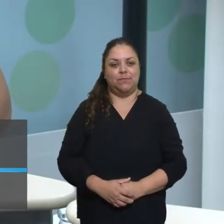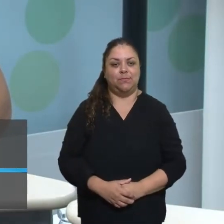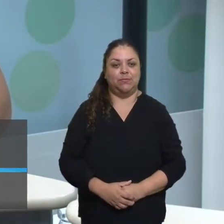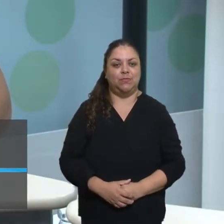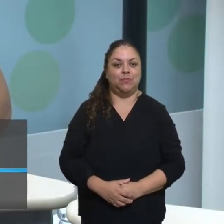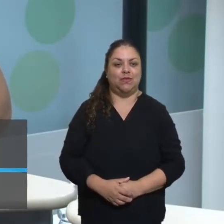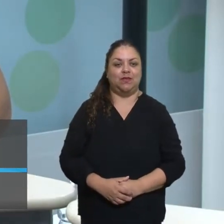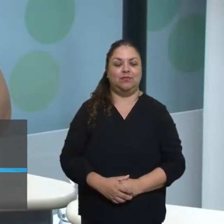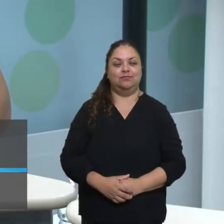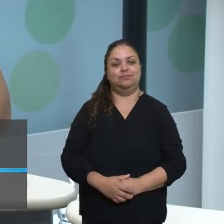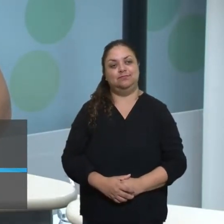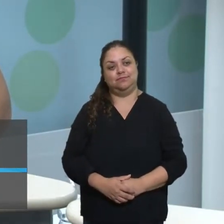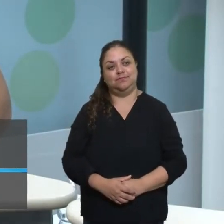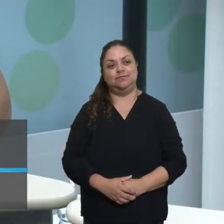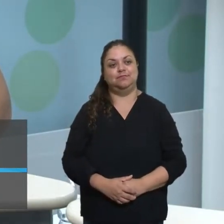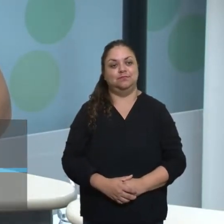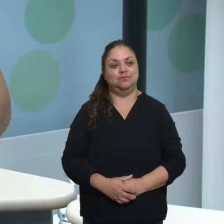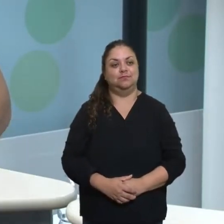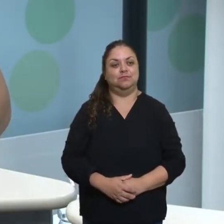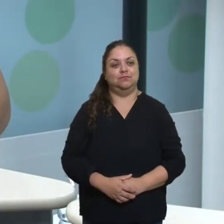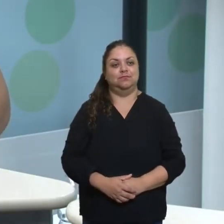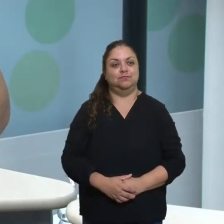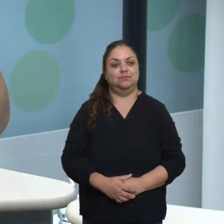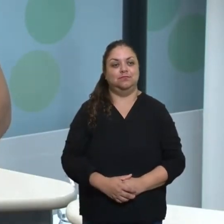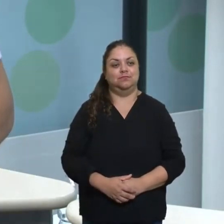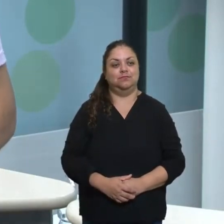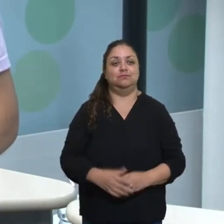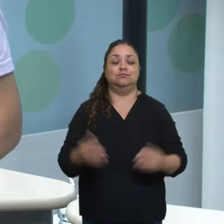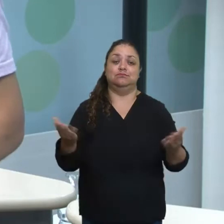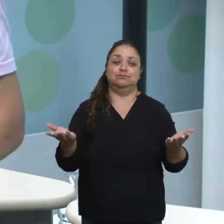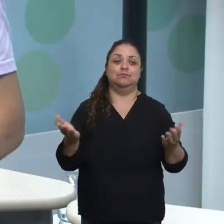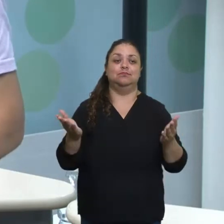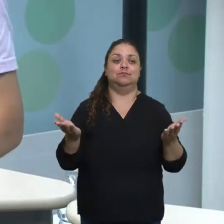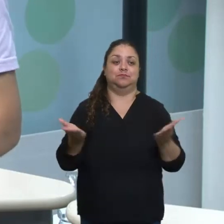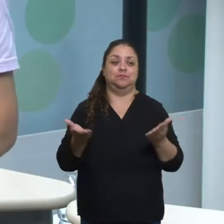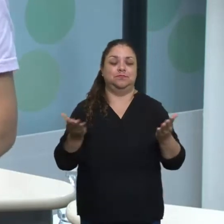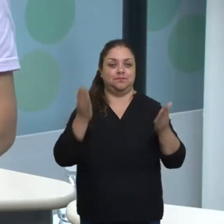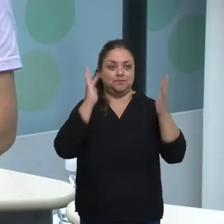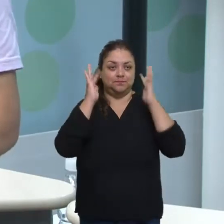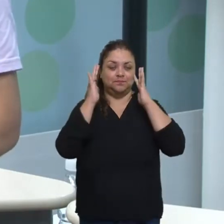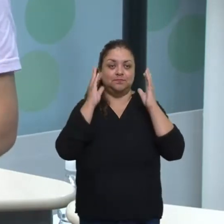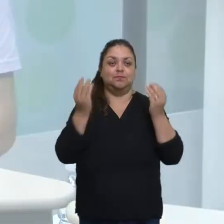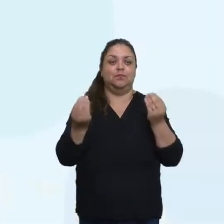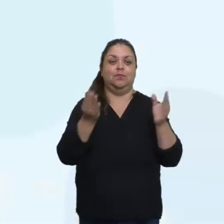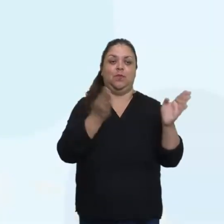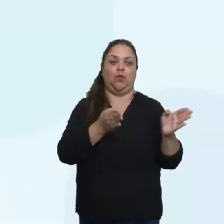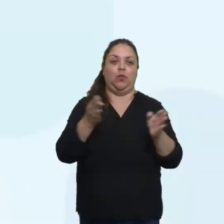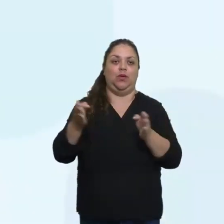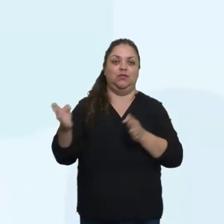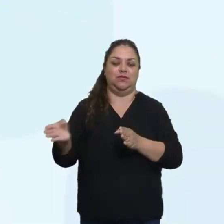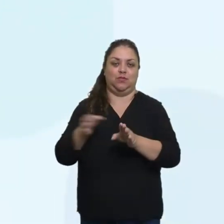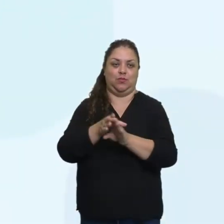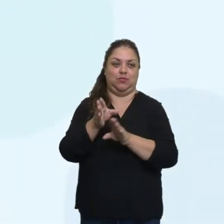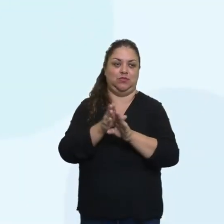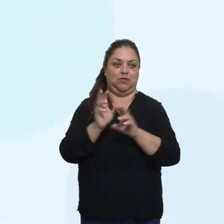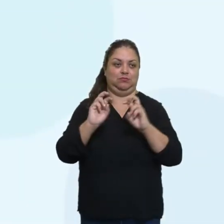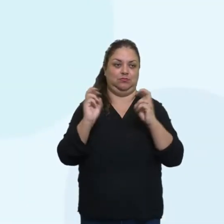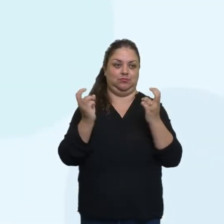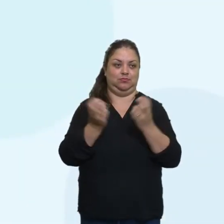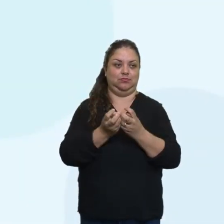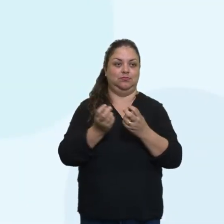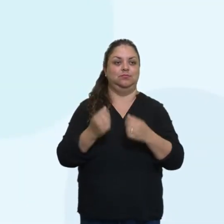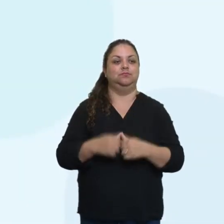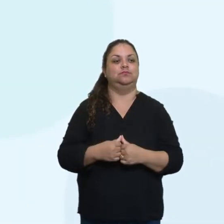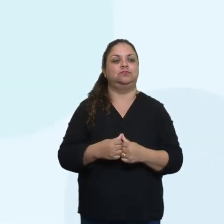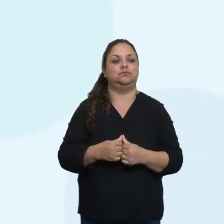bom então a gente Agora pensa um seguinte organização do conselho de classe né a gente